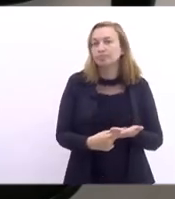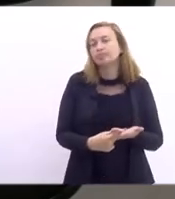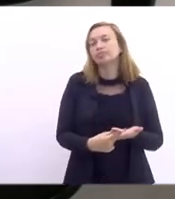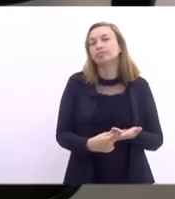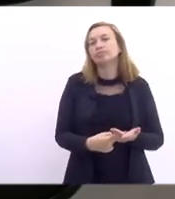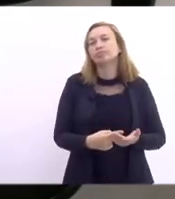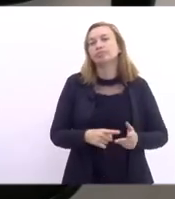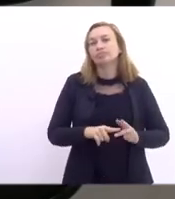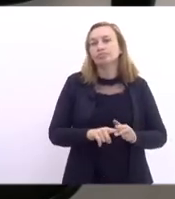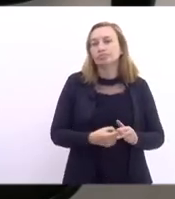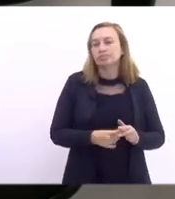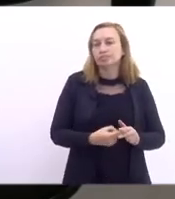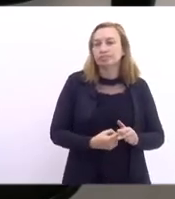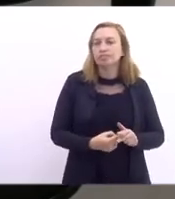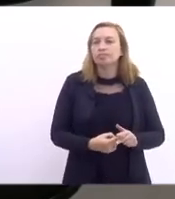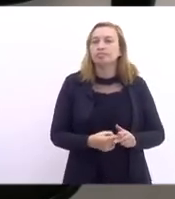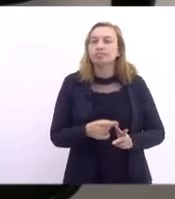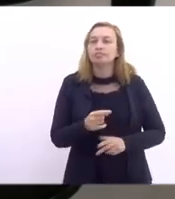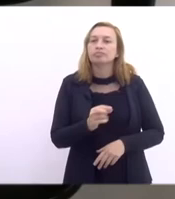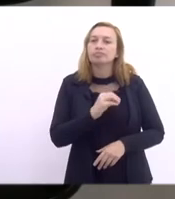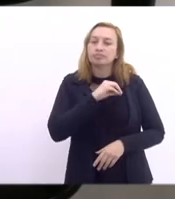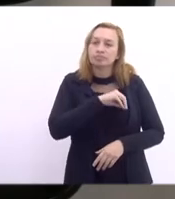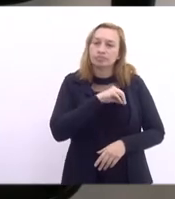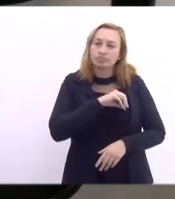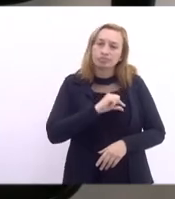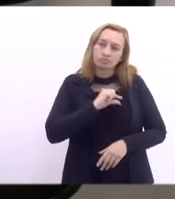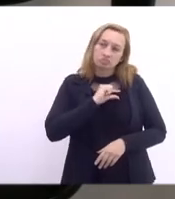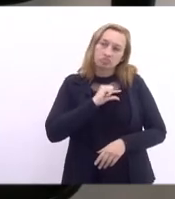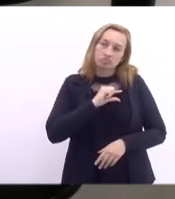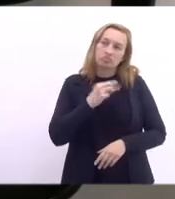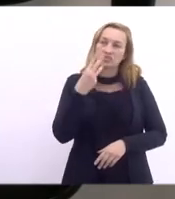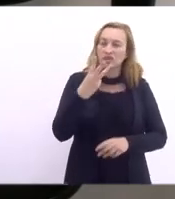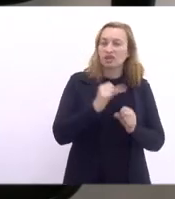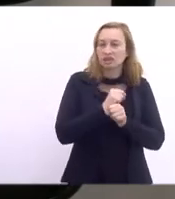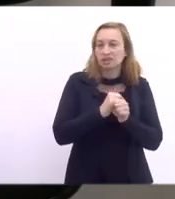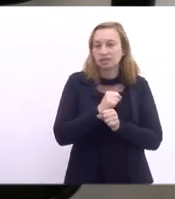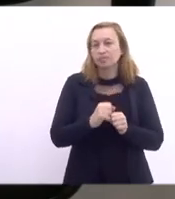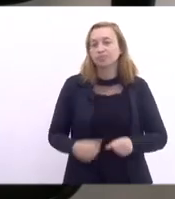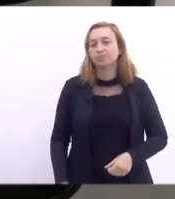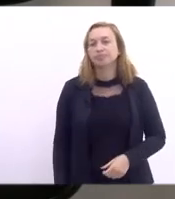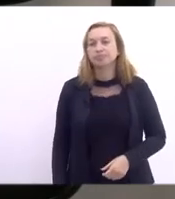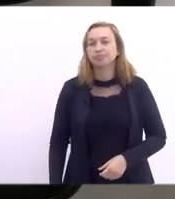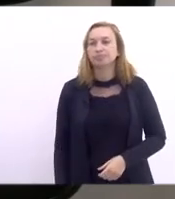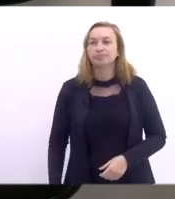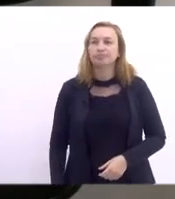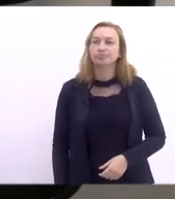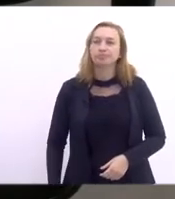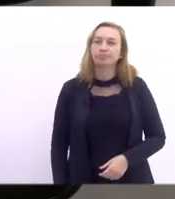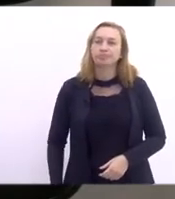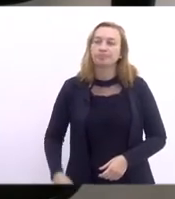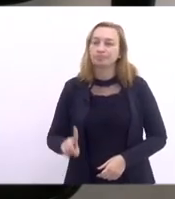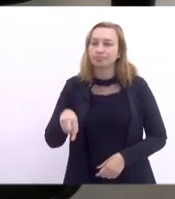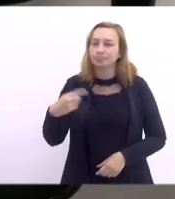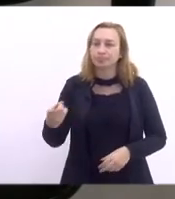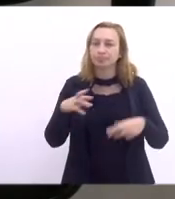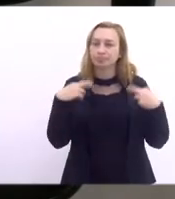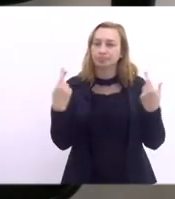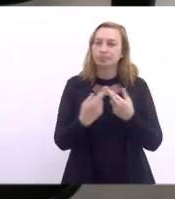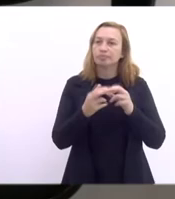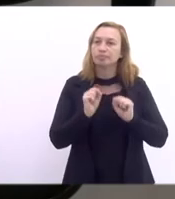uma recomposição inflacionária parcial em três anos então a gente gostaria de ir na próxima reunião